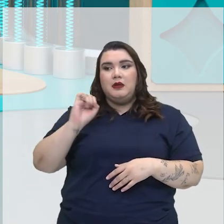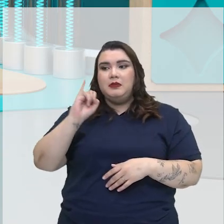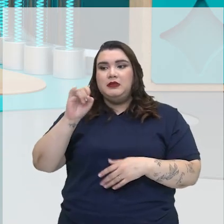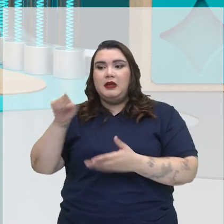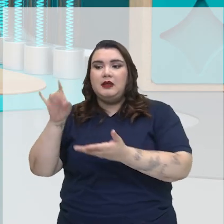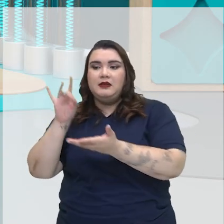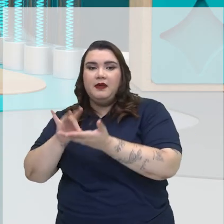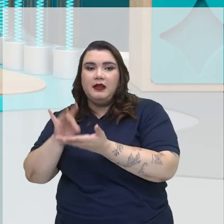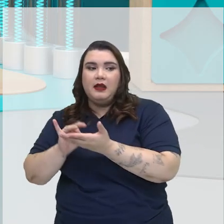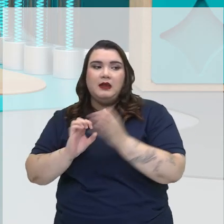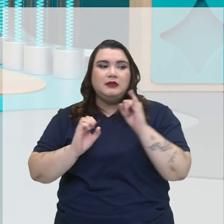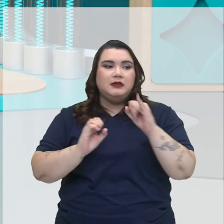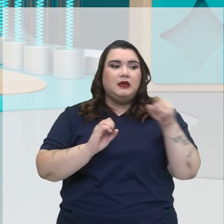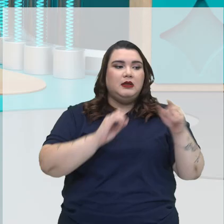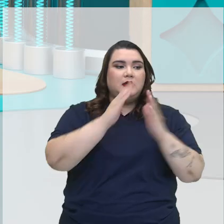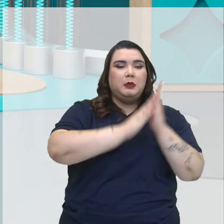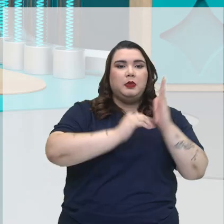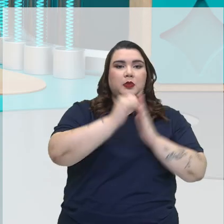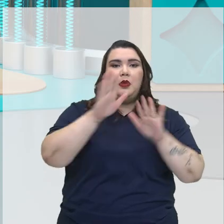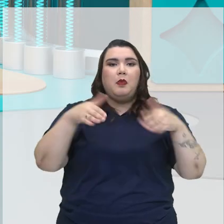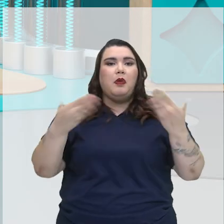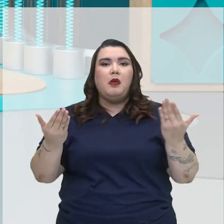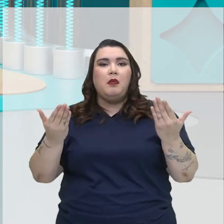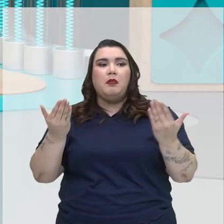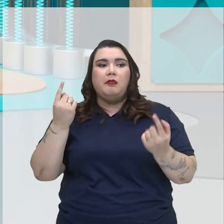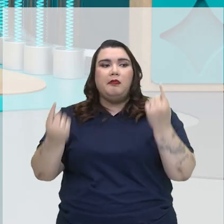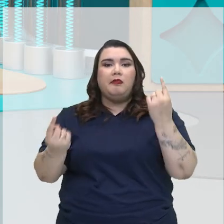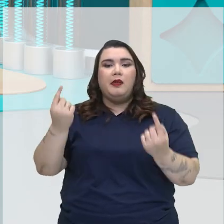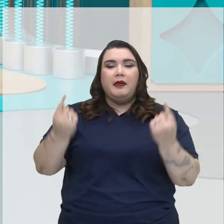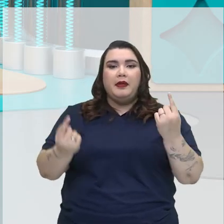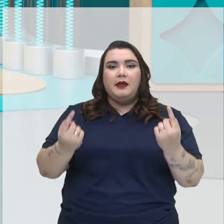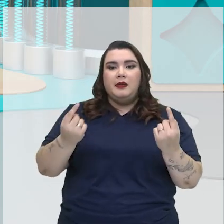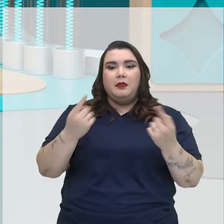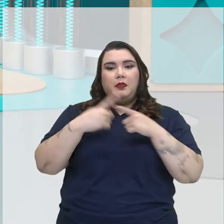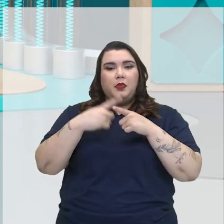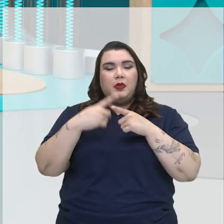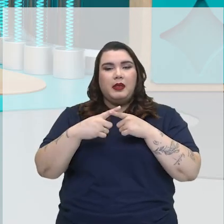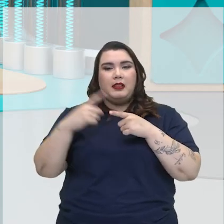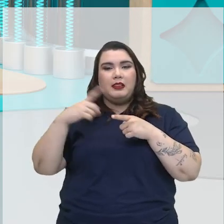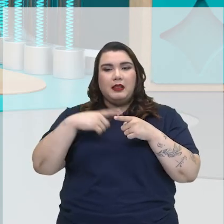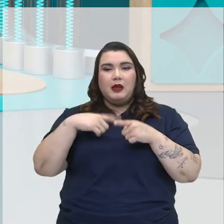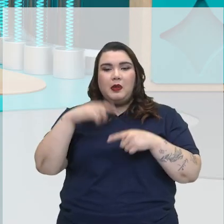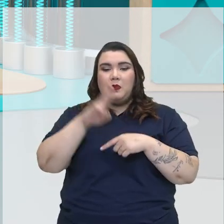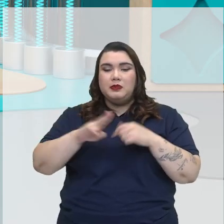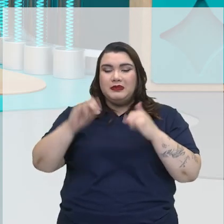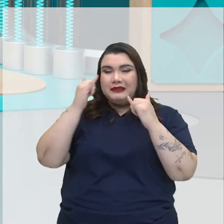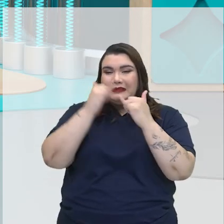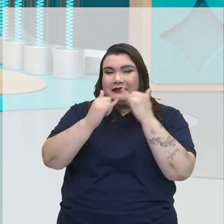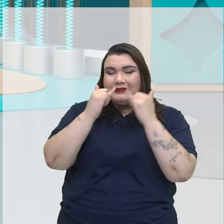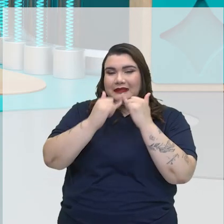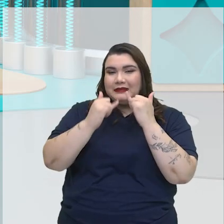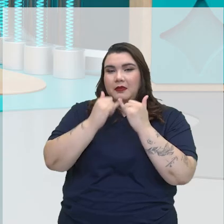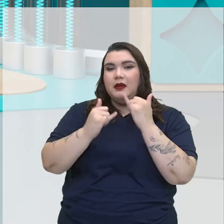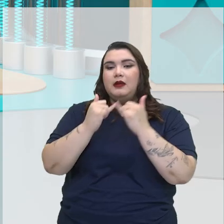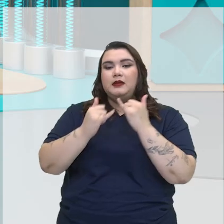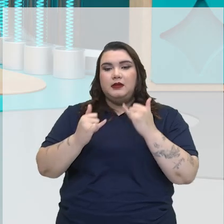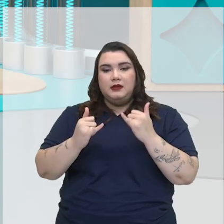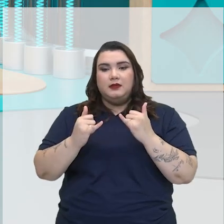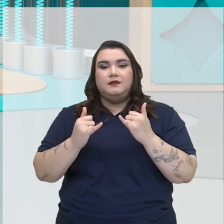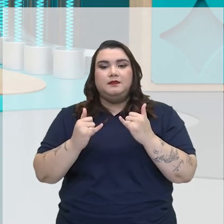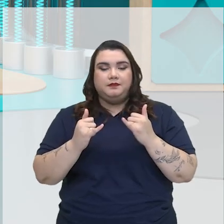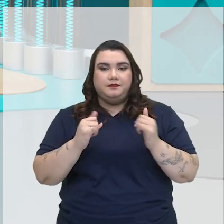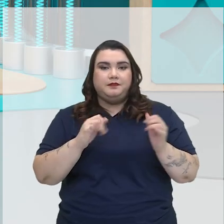que é pintura, o que é fotografia. Porque eles tentam se aproximar o máximo da realidade. É